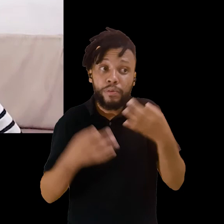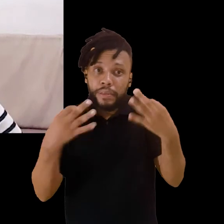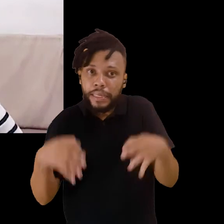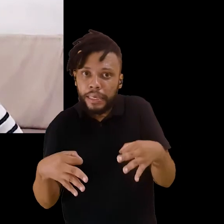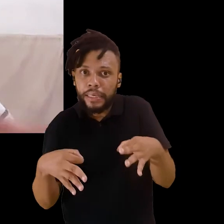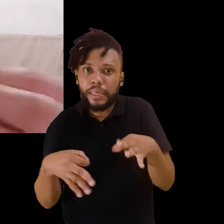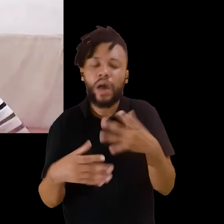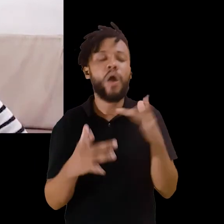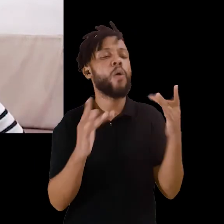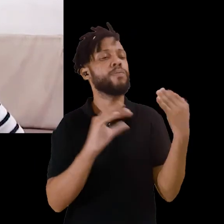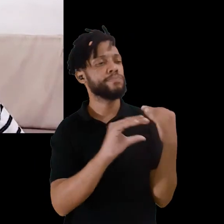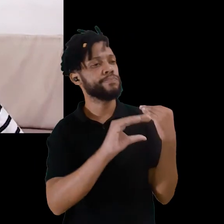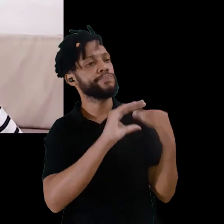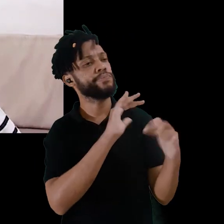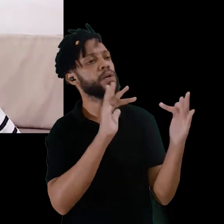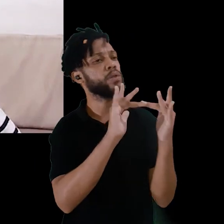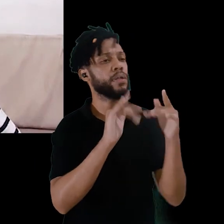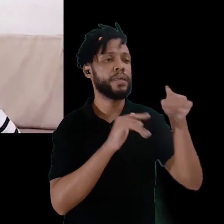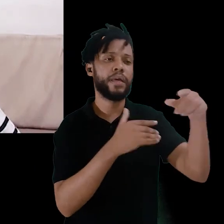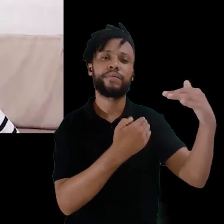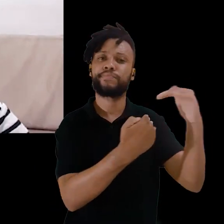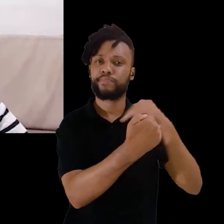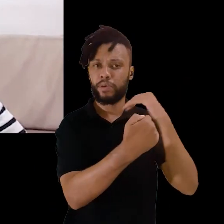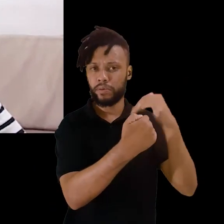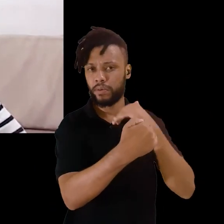entro em contato e eles me orientam da melhor